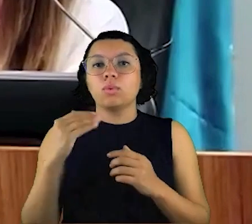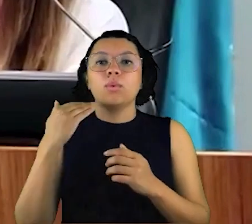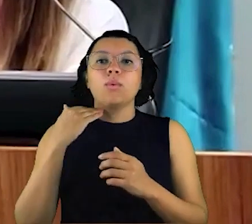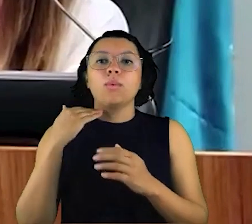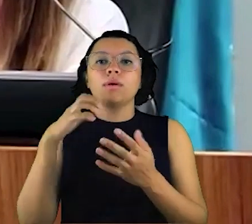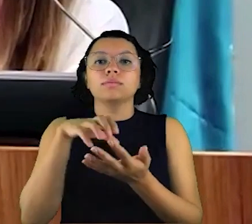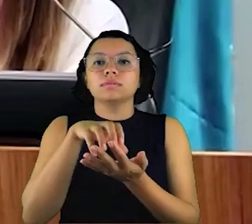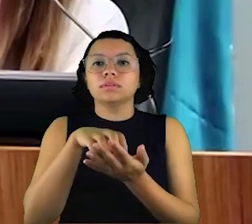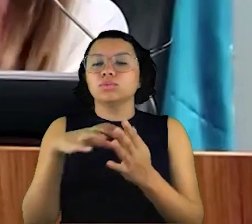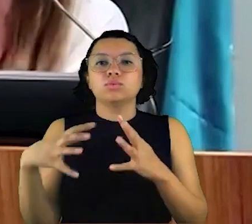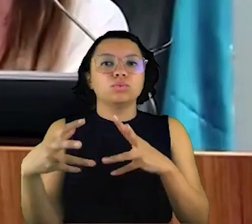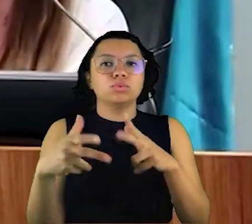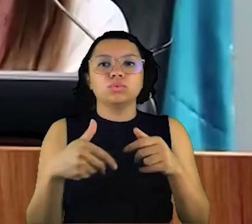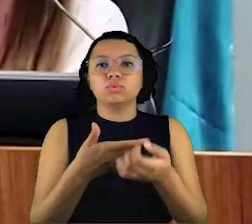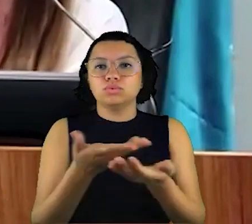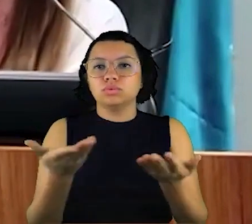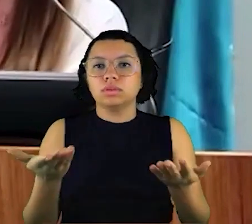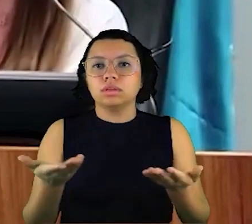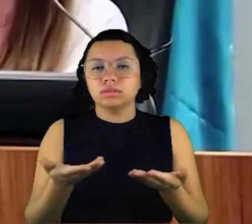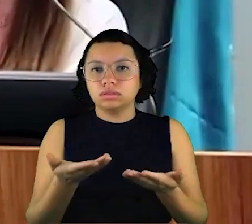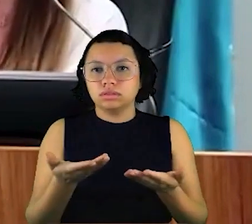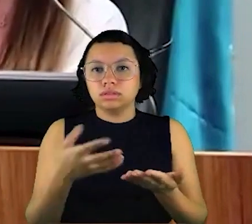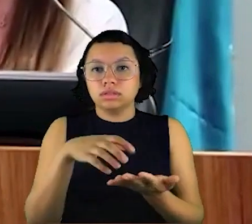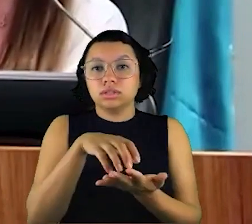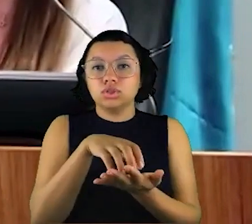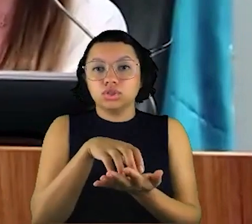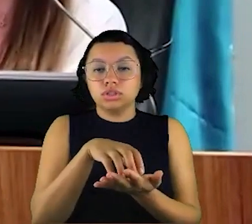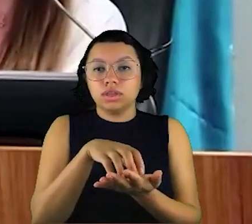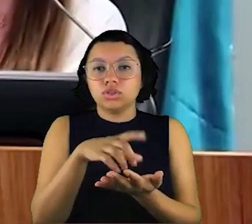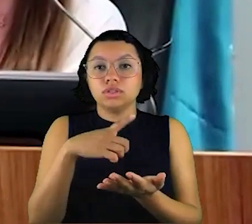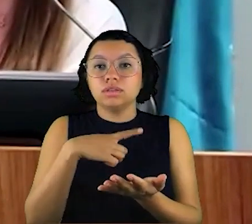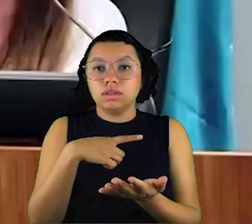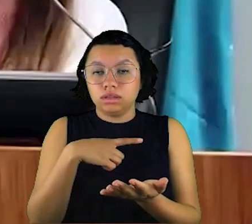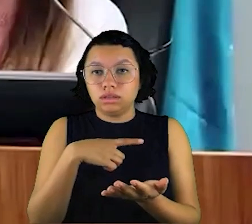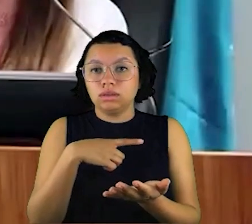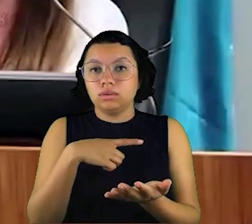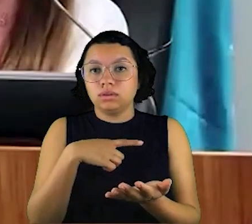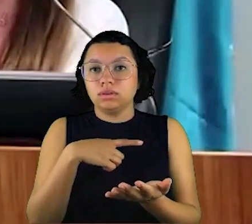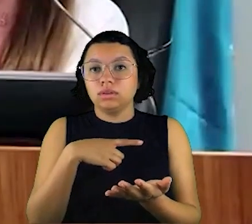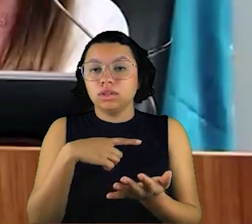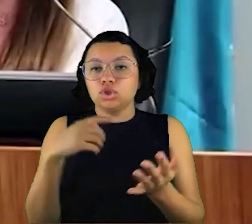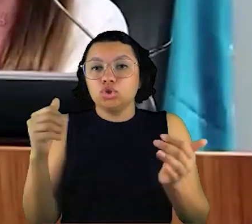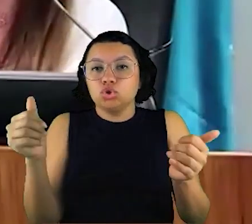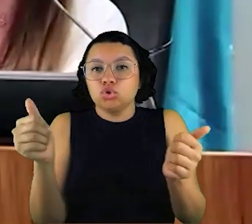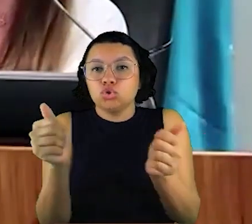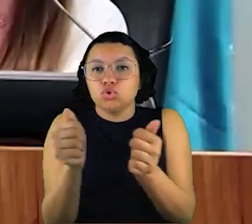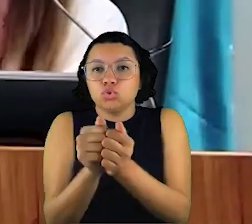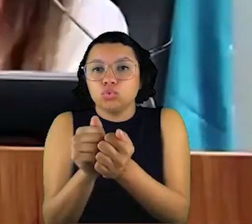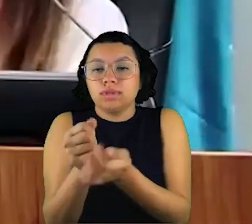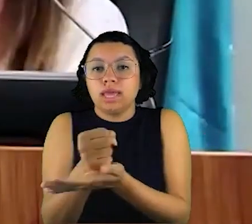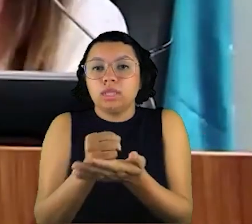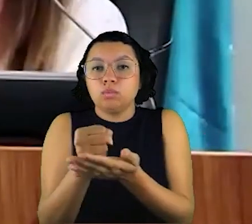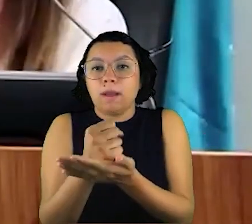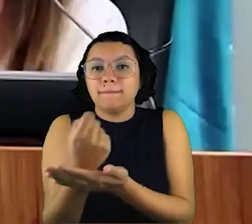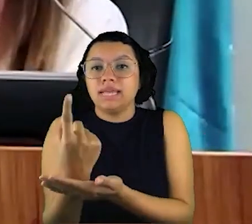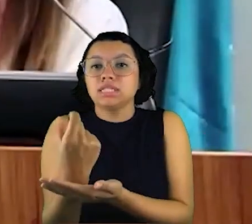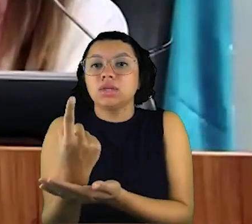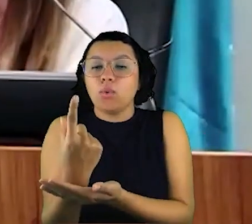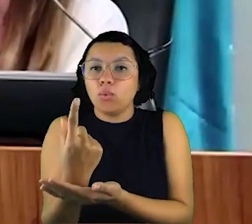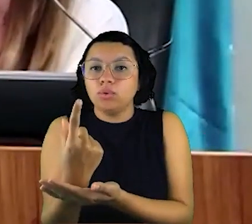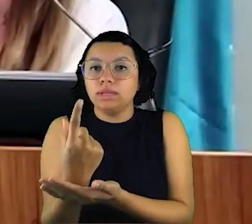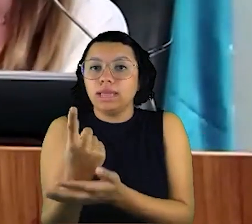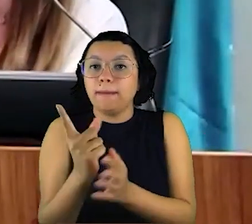O Banco Central, todas essas entidades, elas se fundiriam numa base